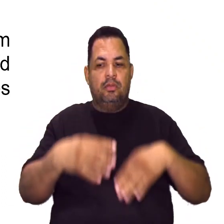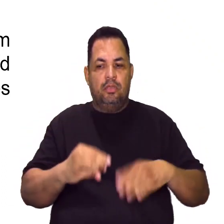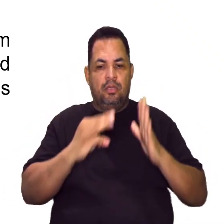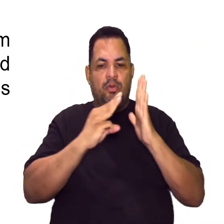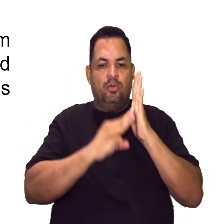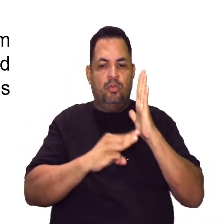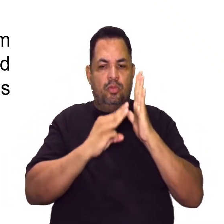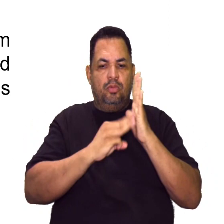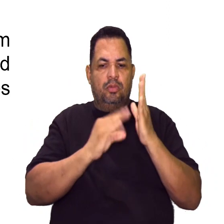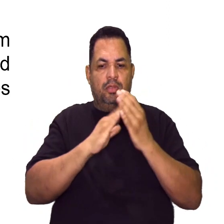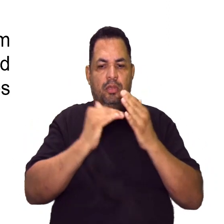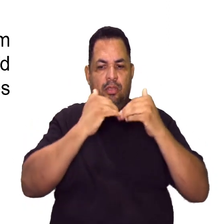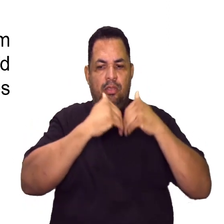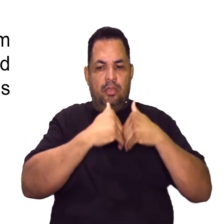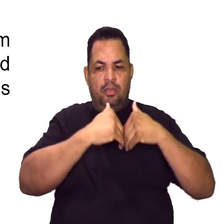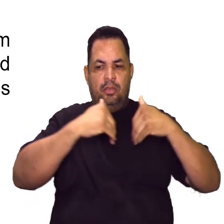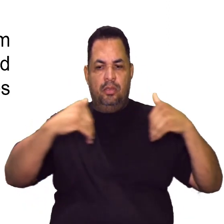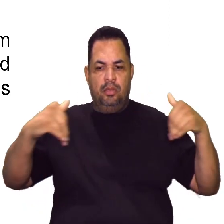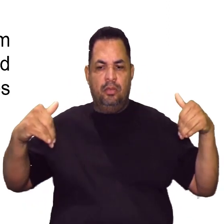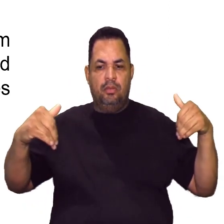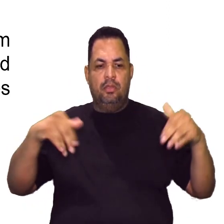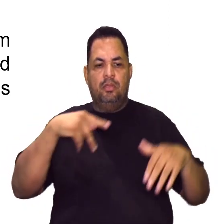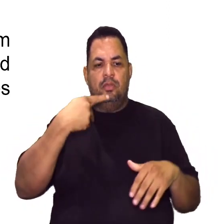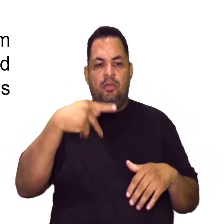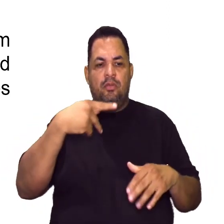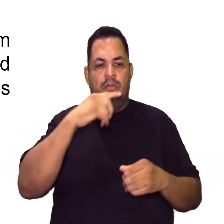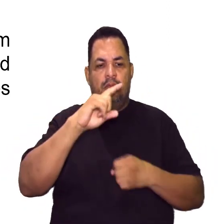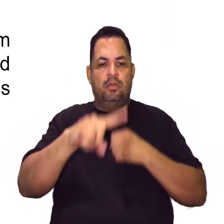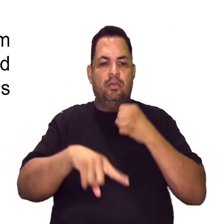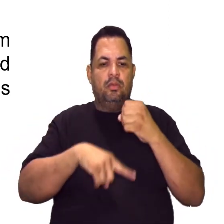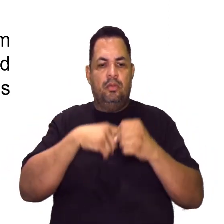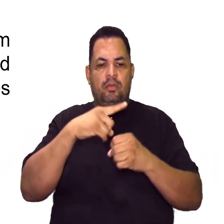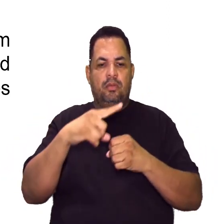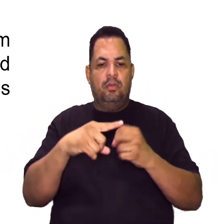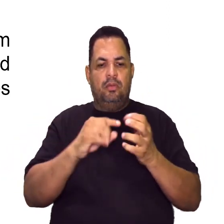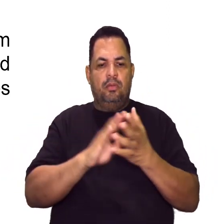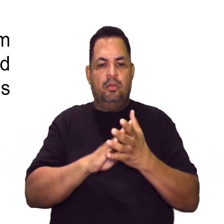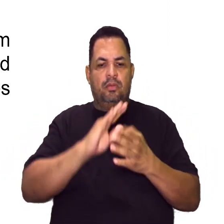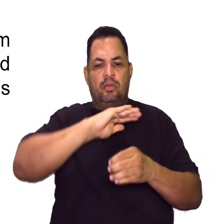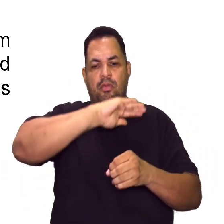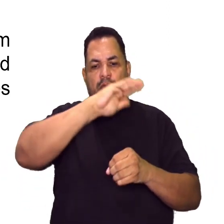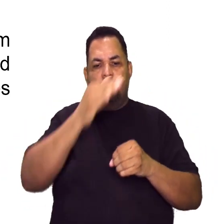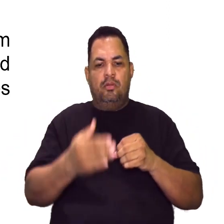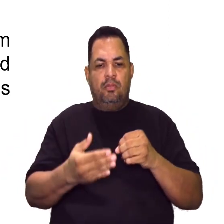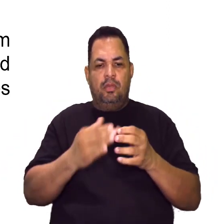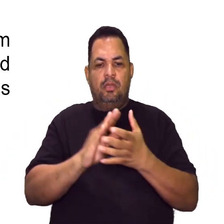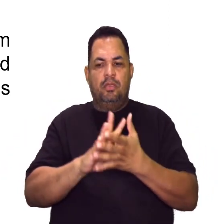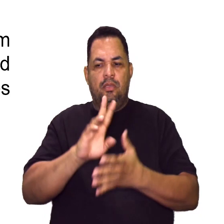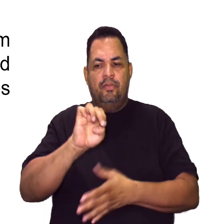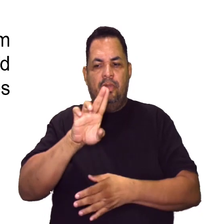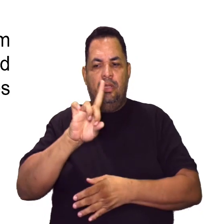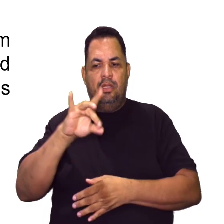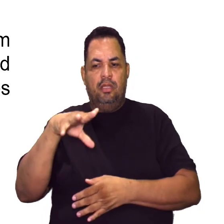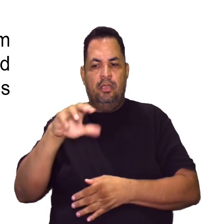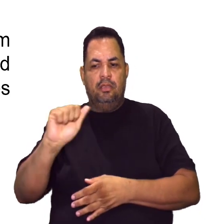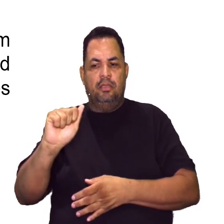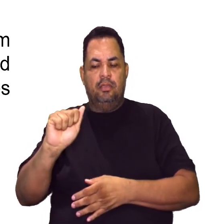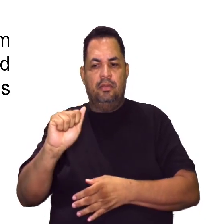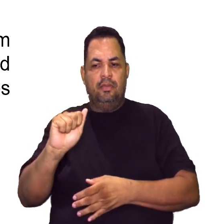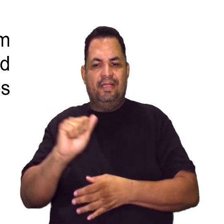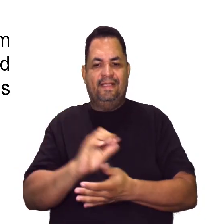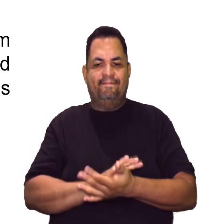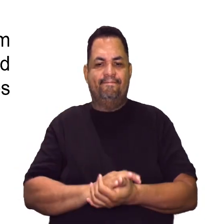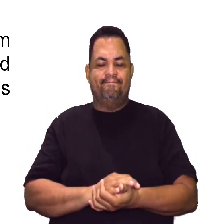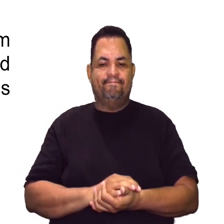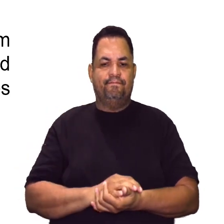dos pares eletrônicos na camada de valência, representado por esta fórmula aí, tá certo? Vem